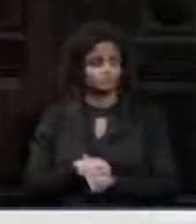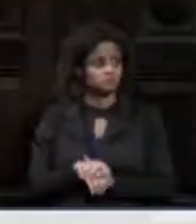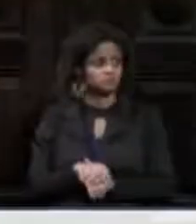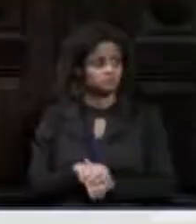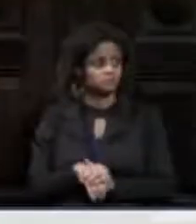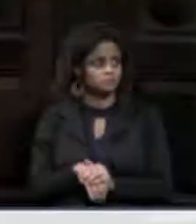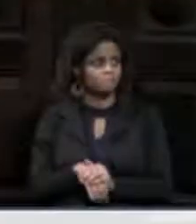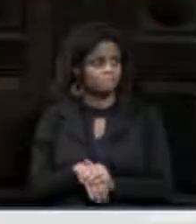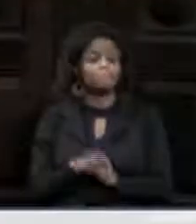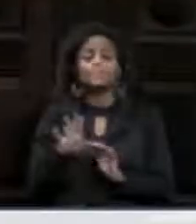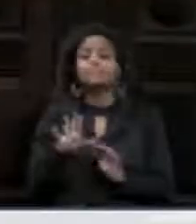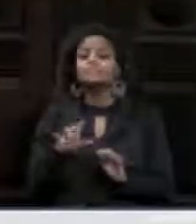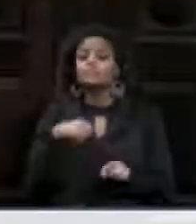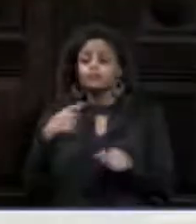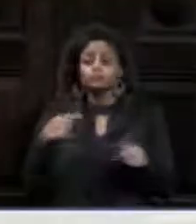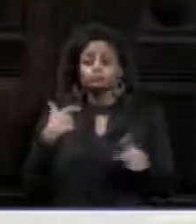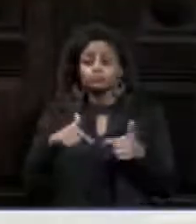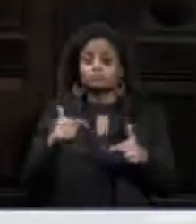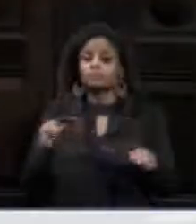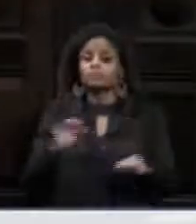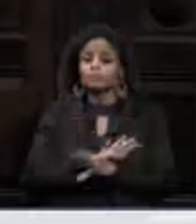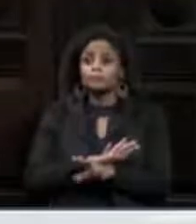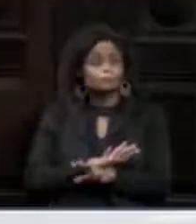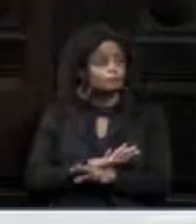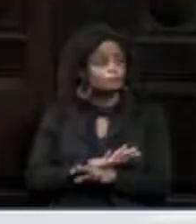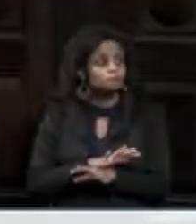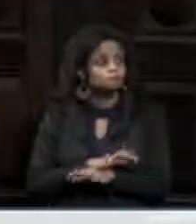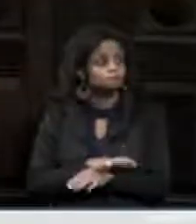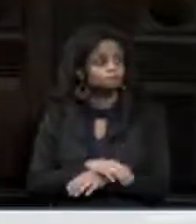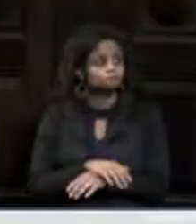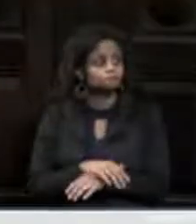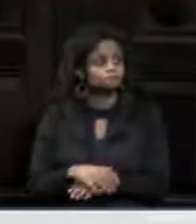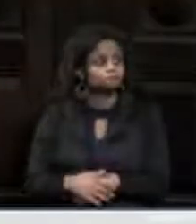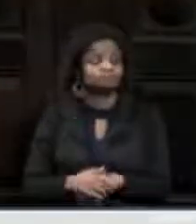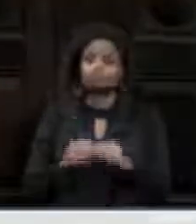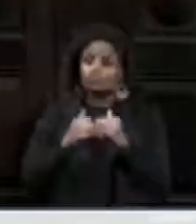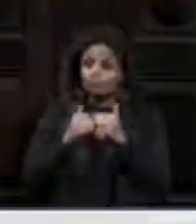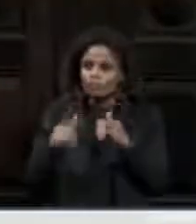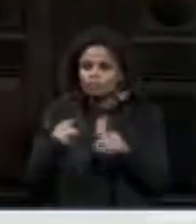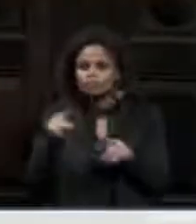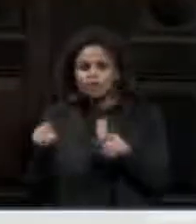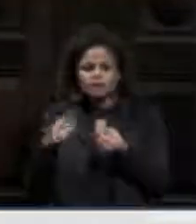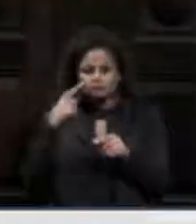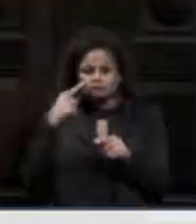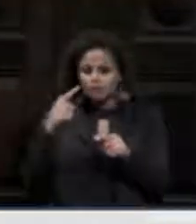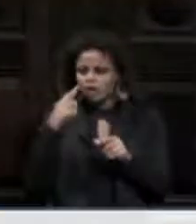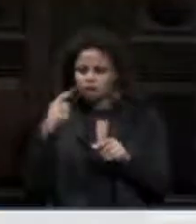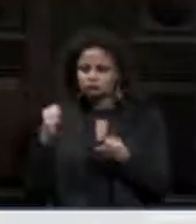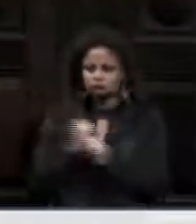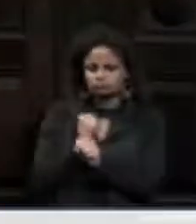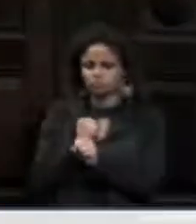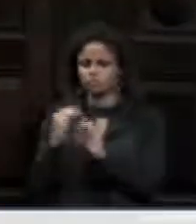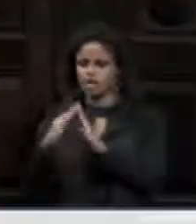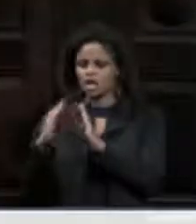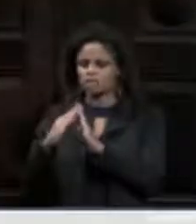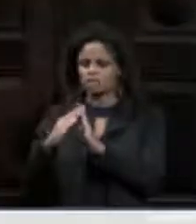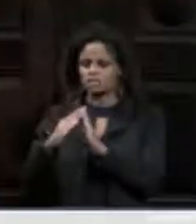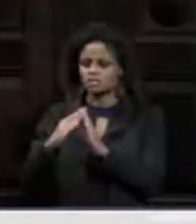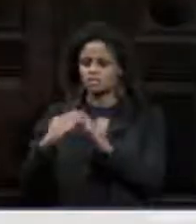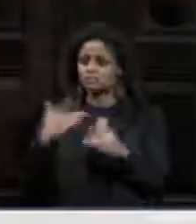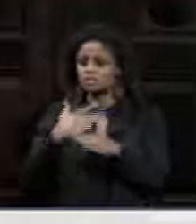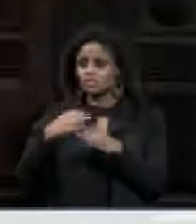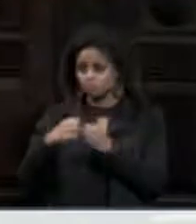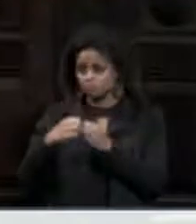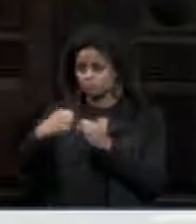entre-safra. Começou então um processo de ocupação da região vizinha.